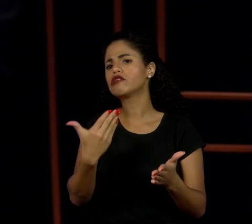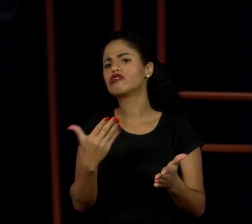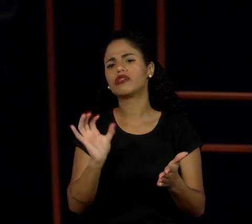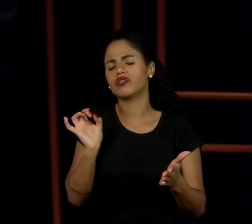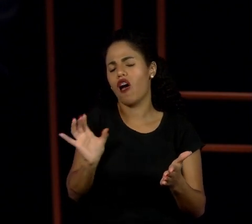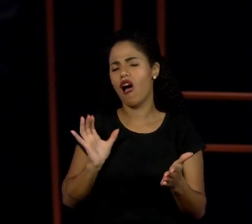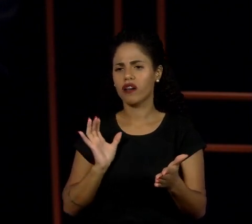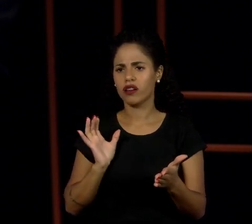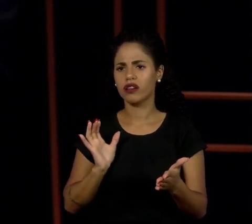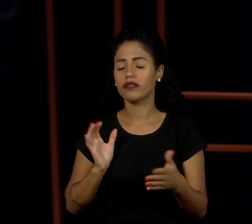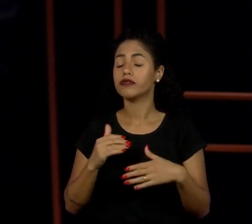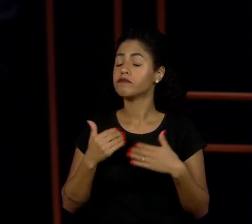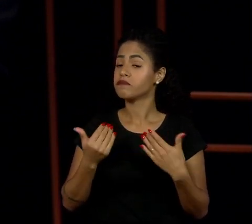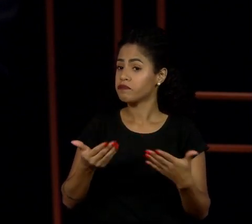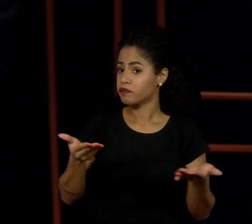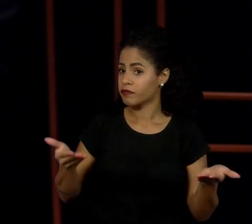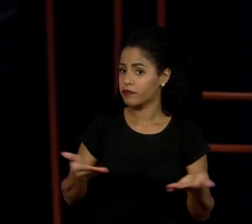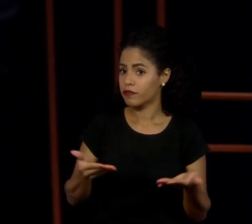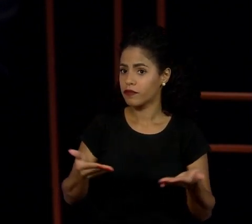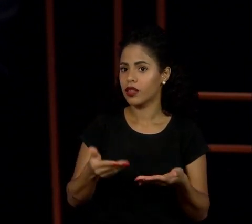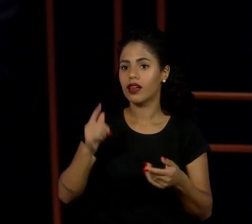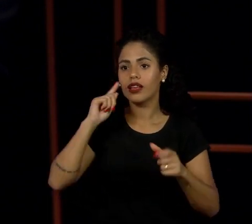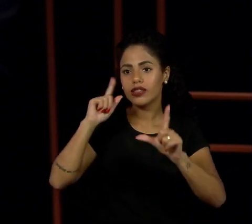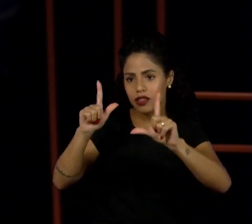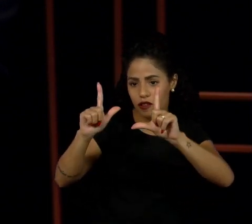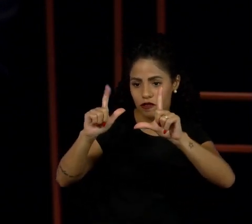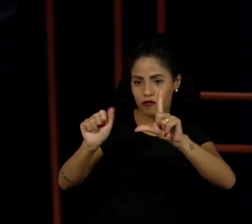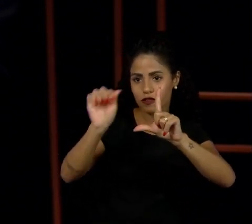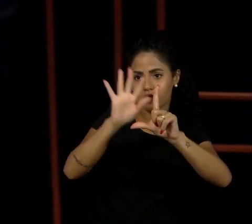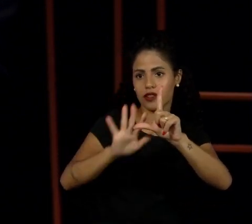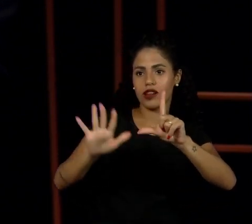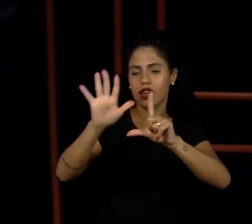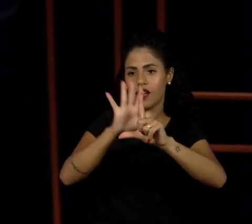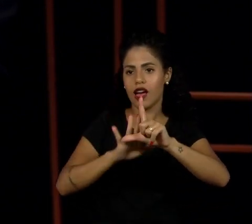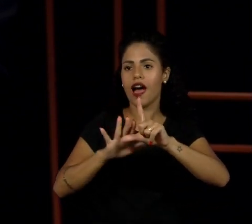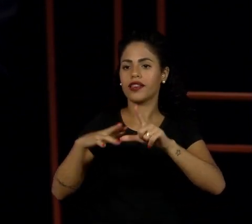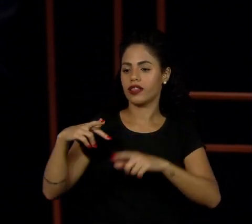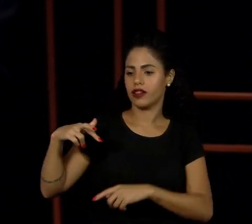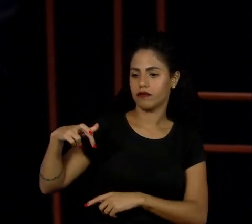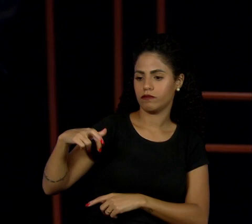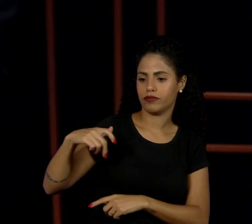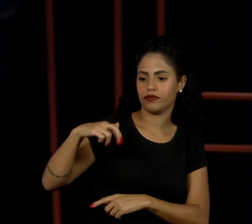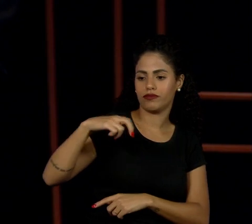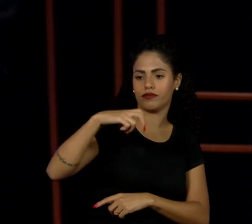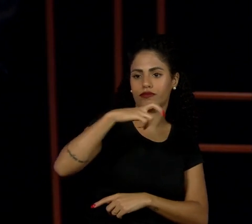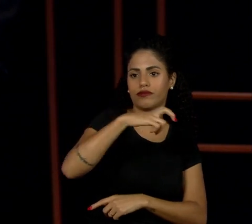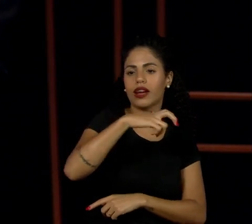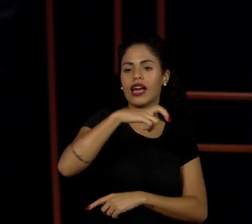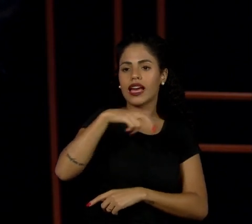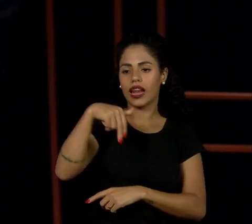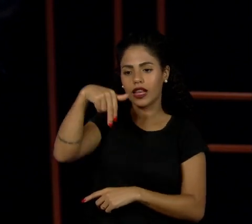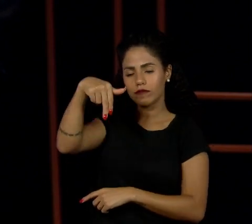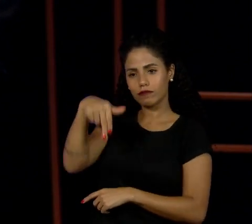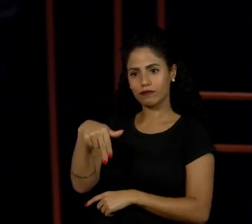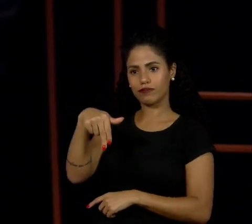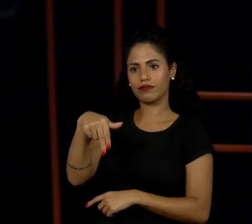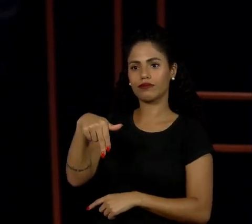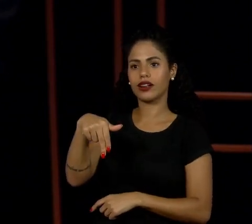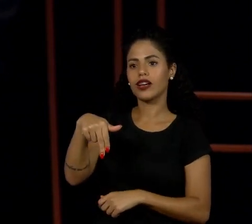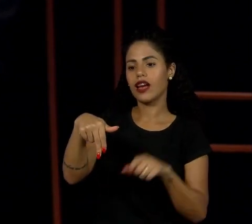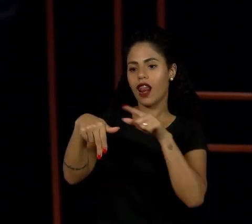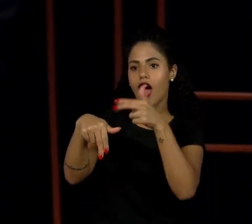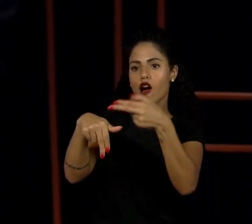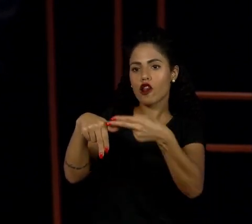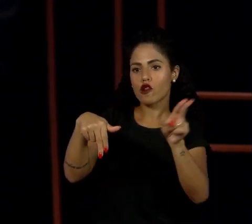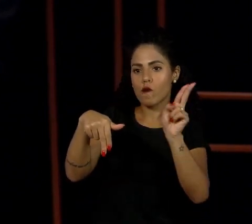que, recentemente, essa foto que ela está na escada nua e que tem umas crianças ali, a gente queria